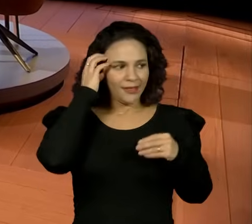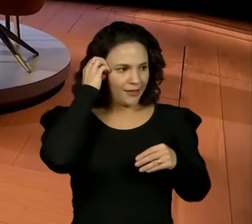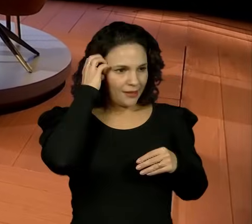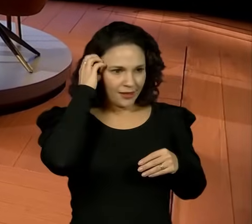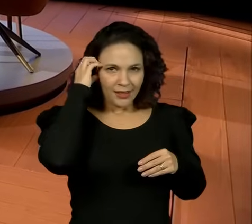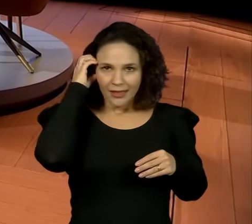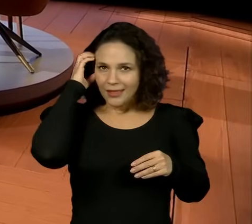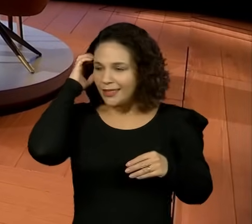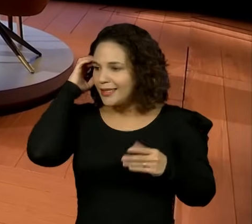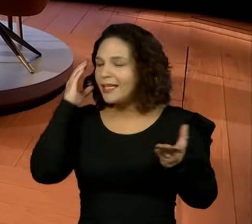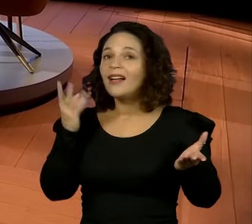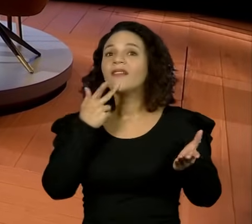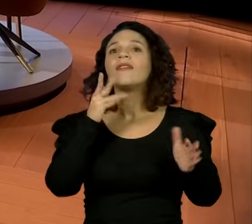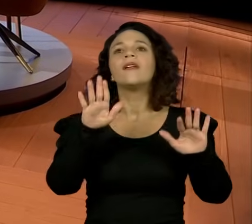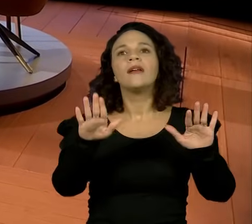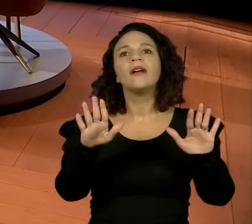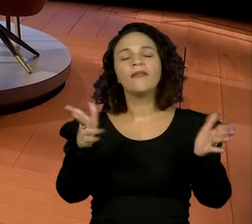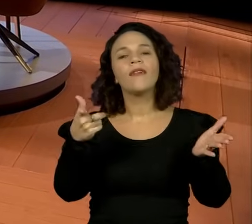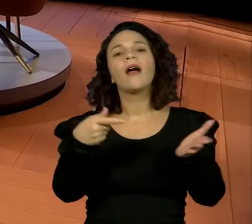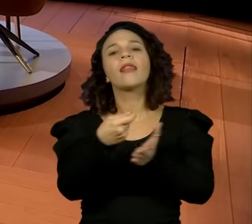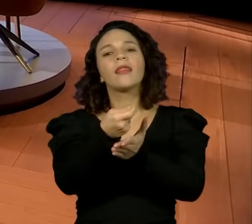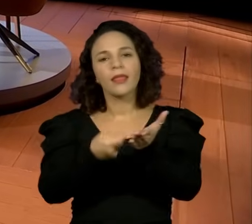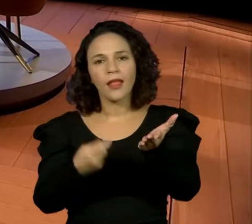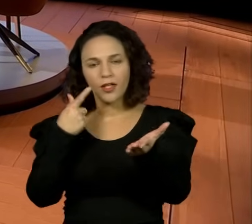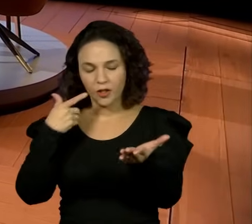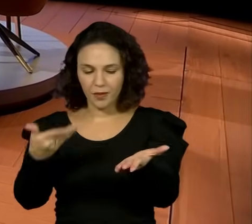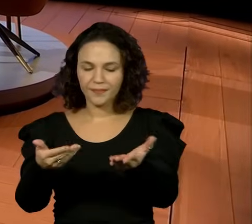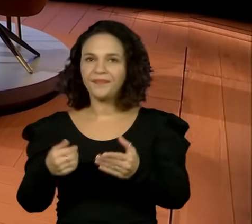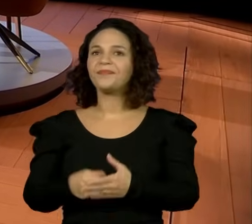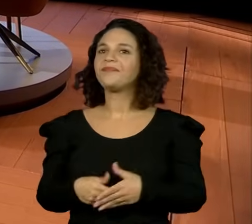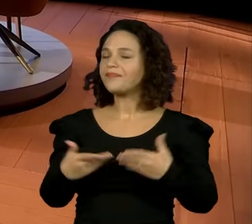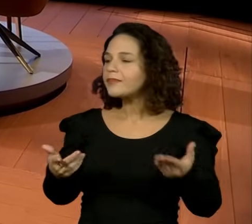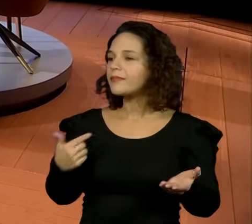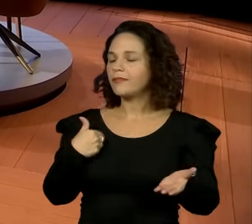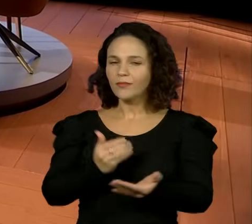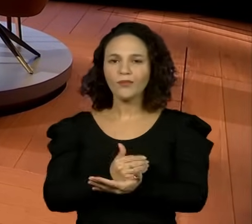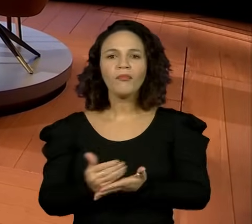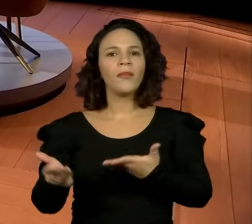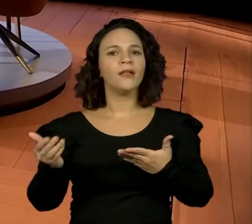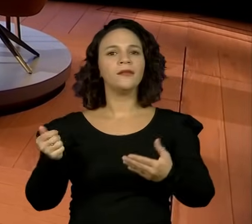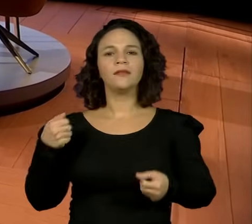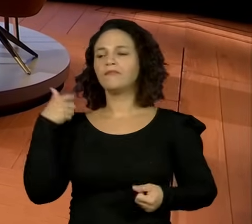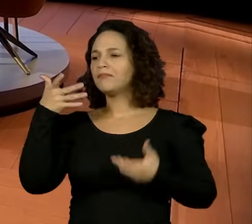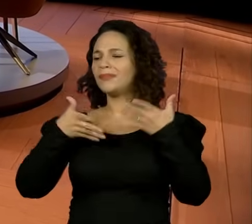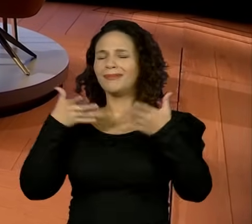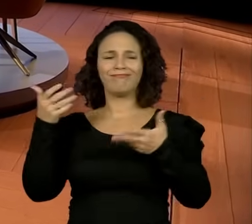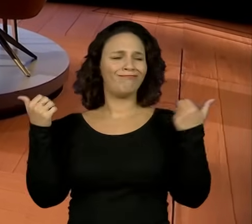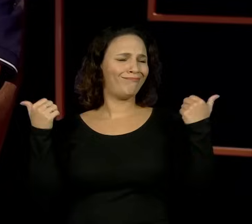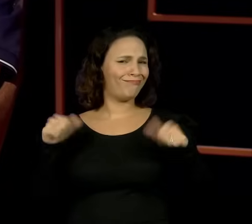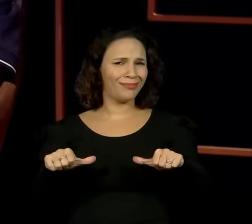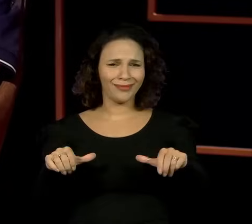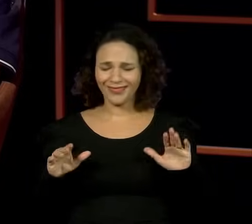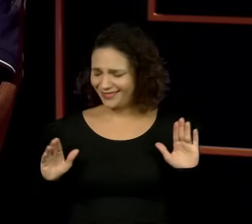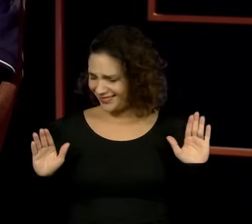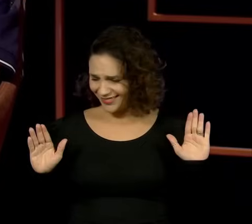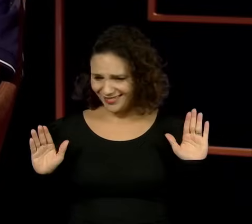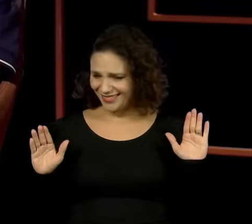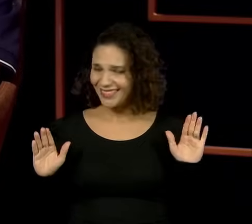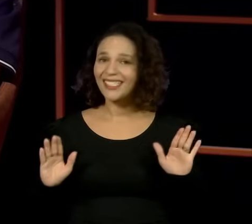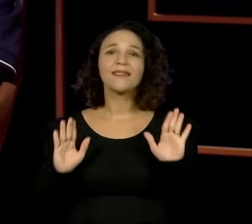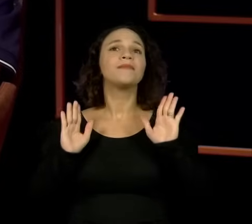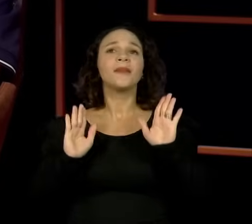eu não sei. O Davi falou, coloca o texto aqui. Eu falei, tá bom, coloca. E, enfim, foi uma tragédia a primeira cena.